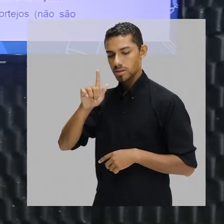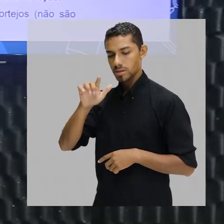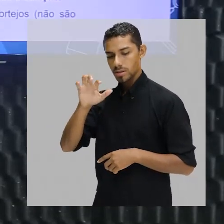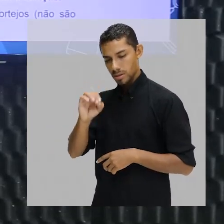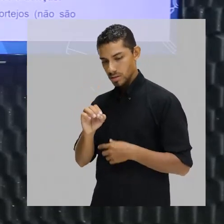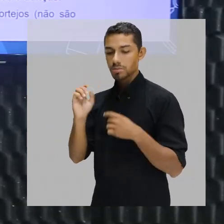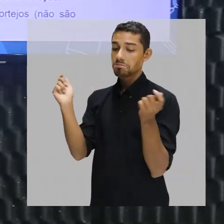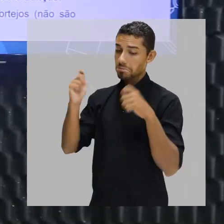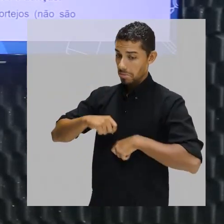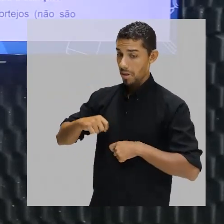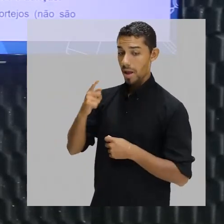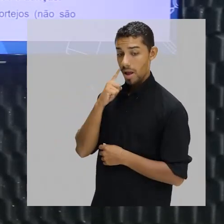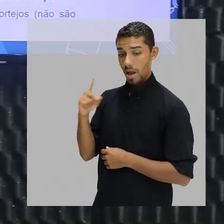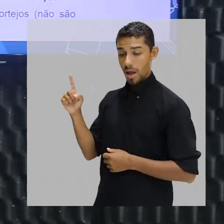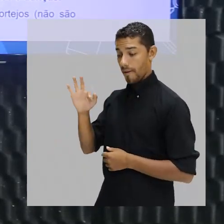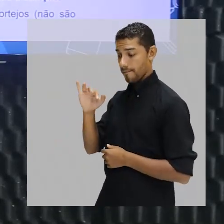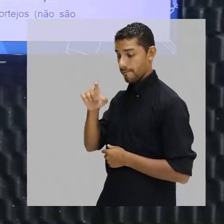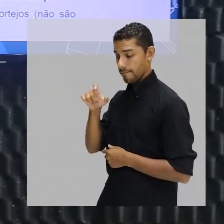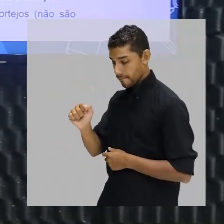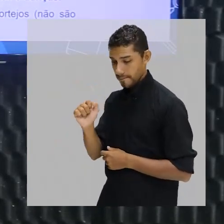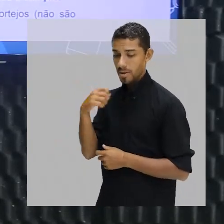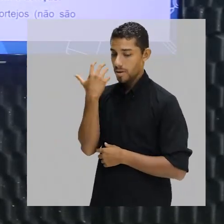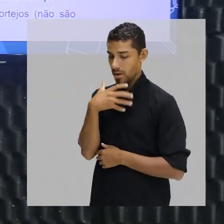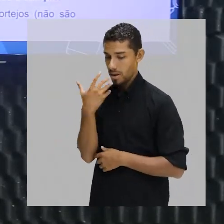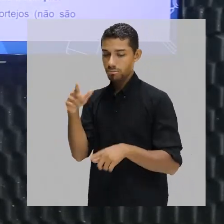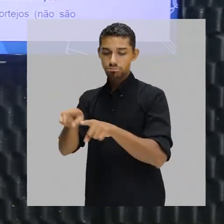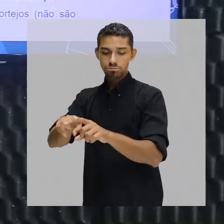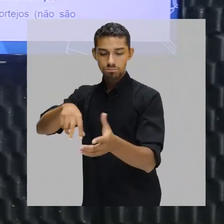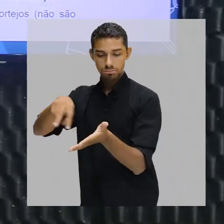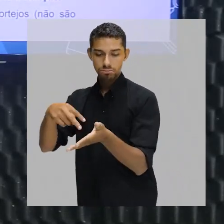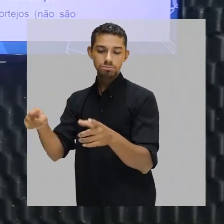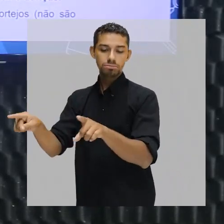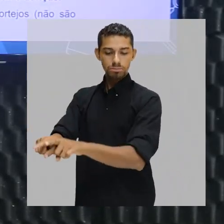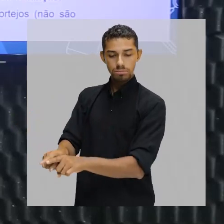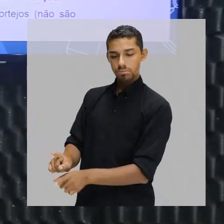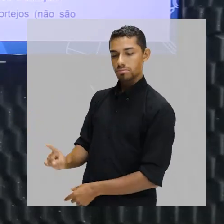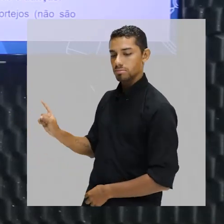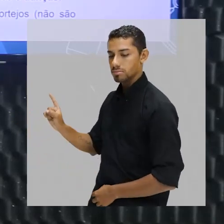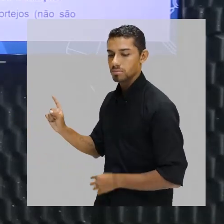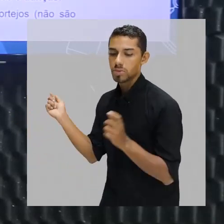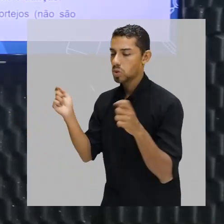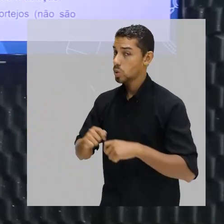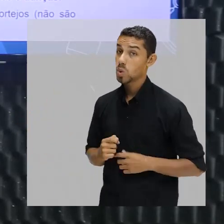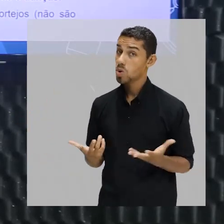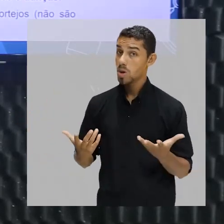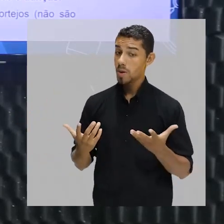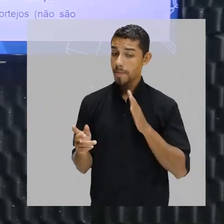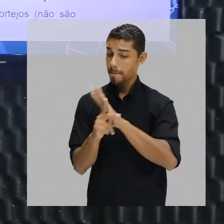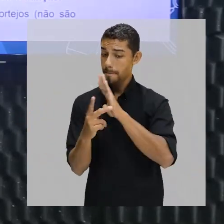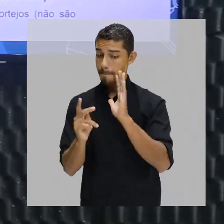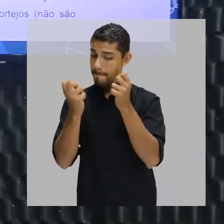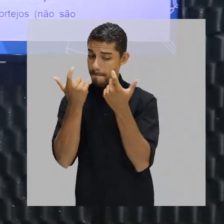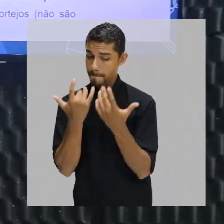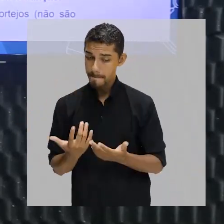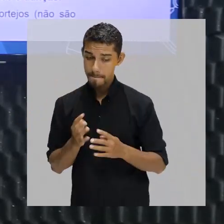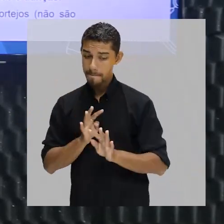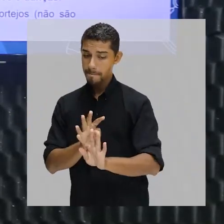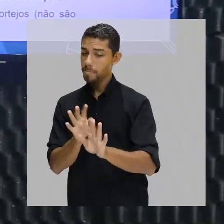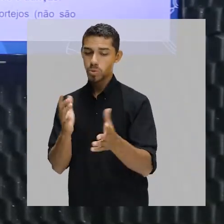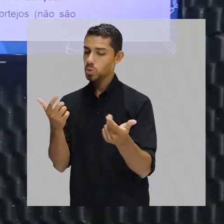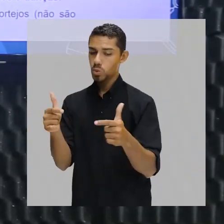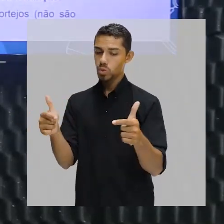a parte fixa, onde estão associados os cantos e as danças. O maracatu e as taeiras são apenas cortejos, não são propriamente ditos. Né? Por quê? Porque eles não têm uma